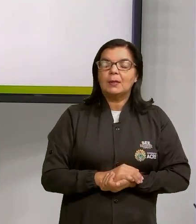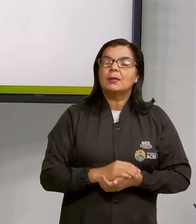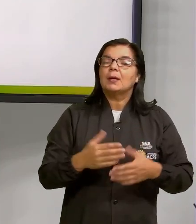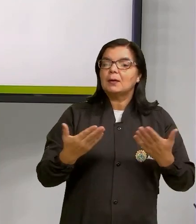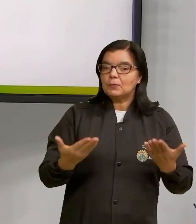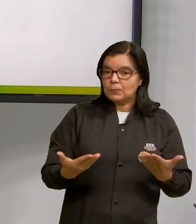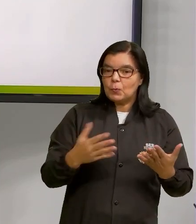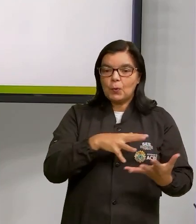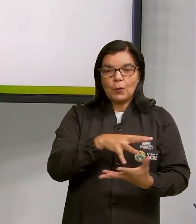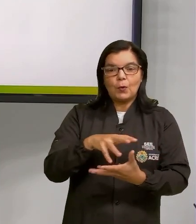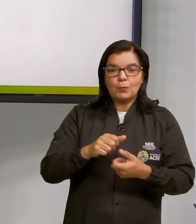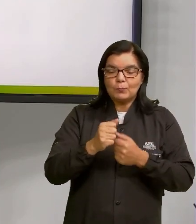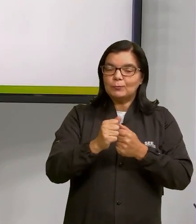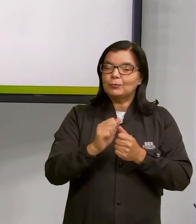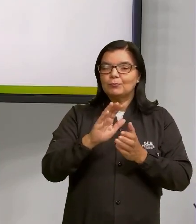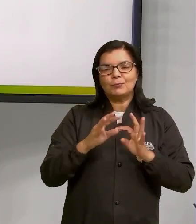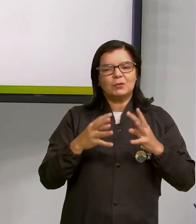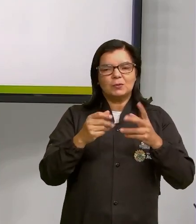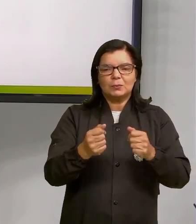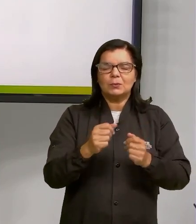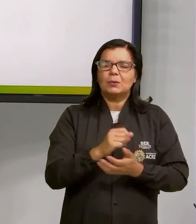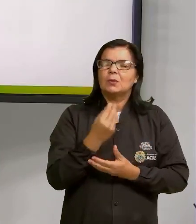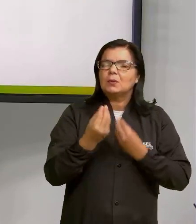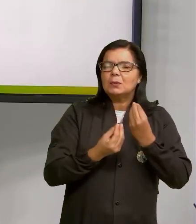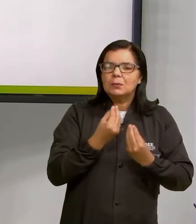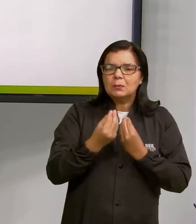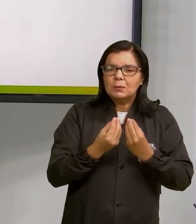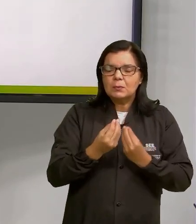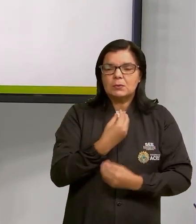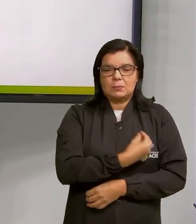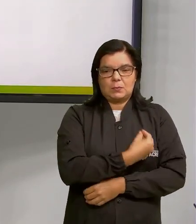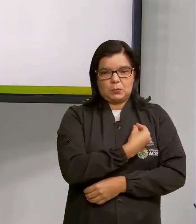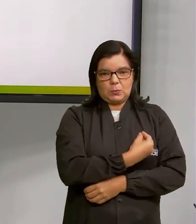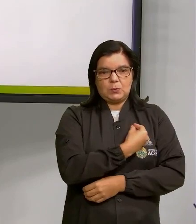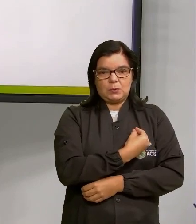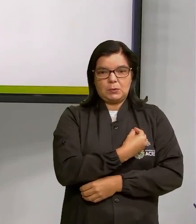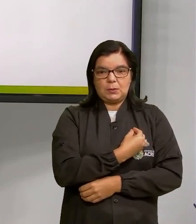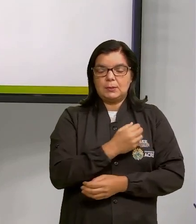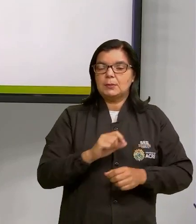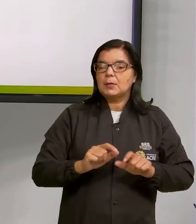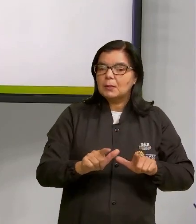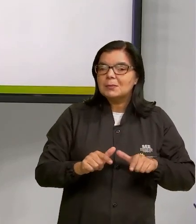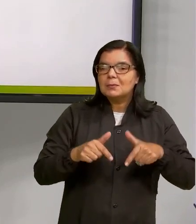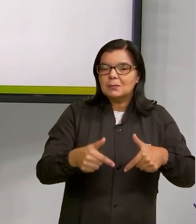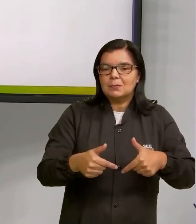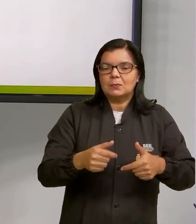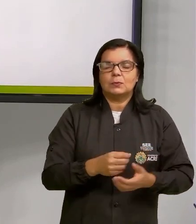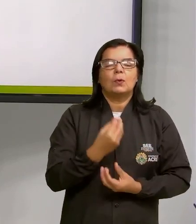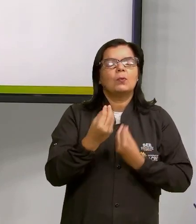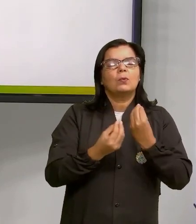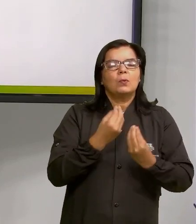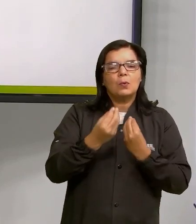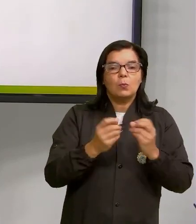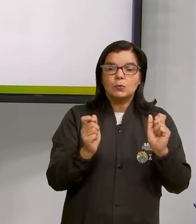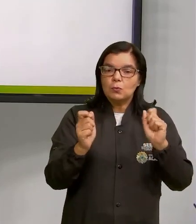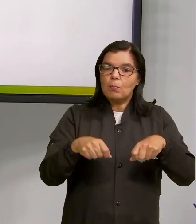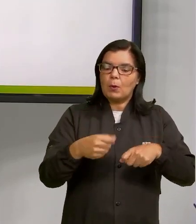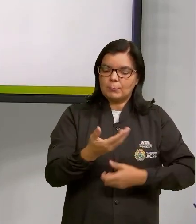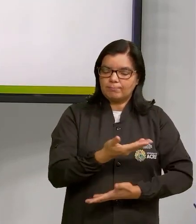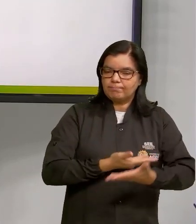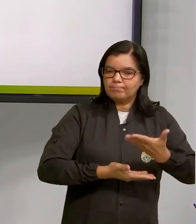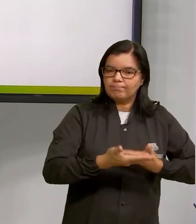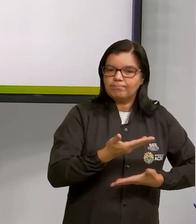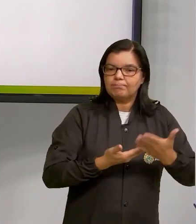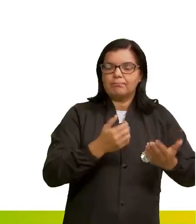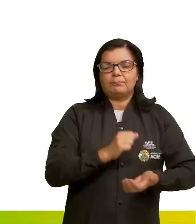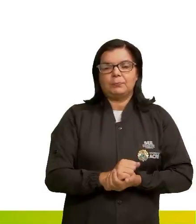aliás, mundo afora. E como que você pode participar de um movimento dessa natureza? Como que você pode se envolver com o